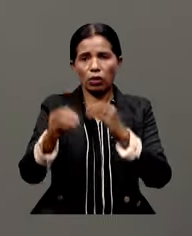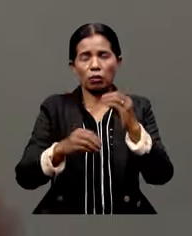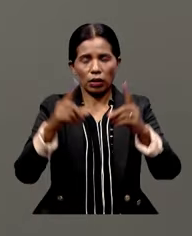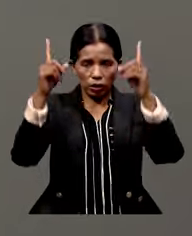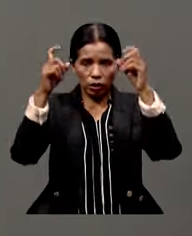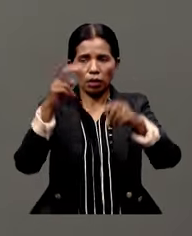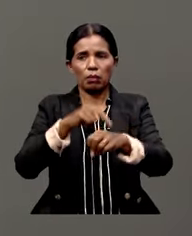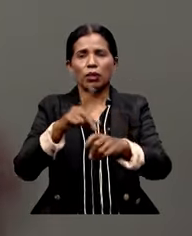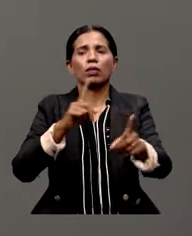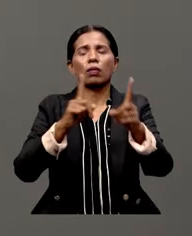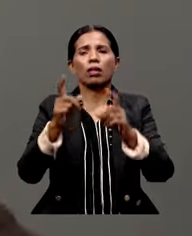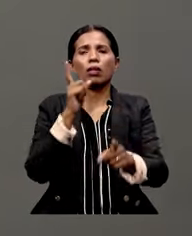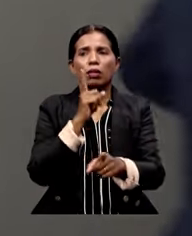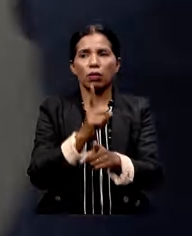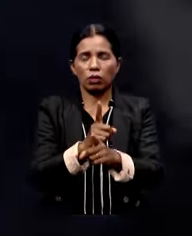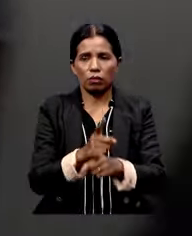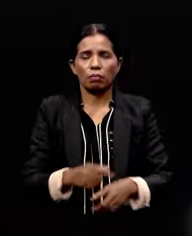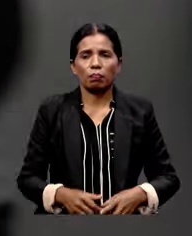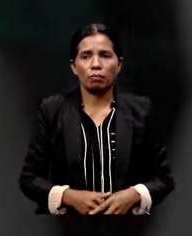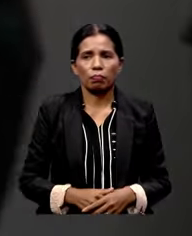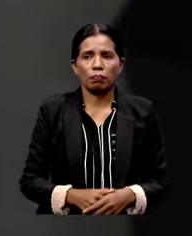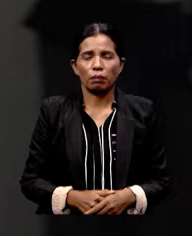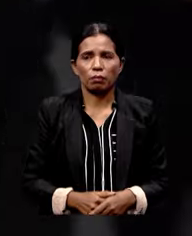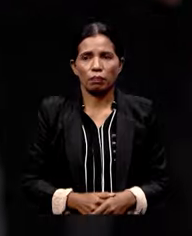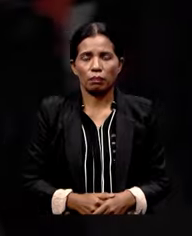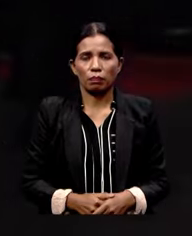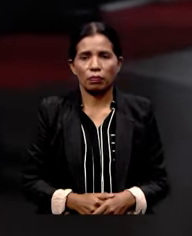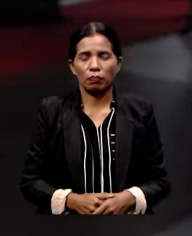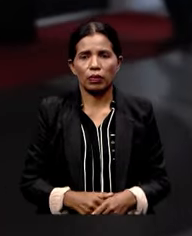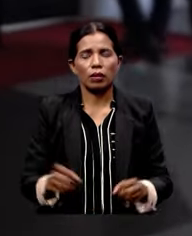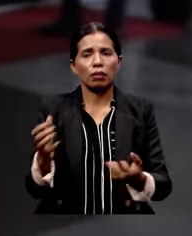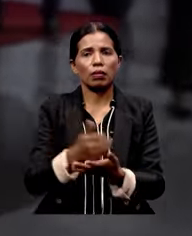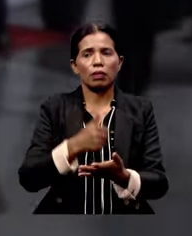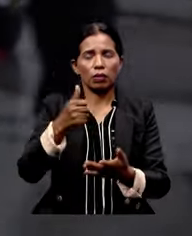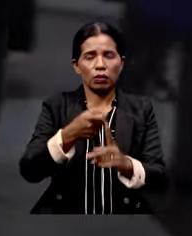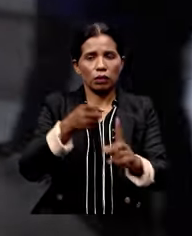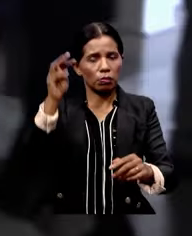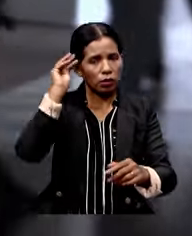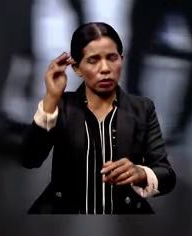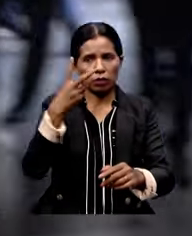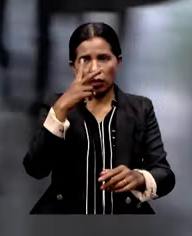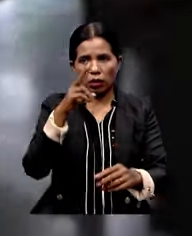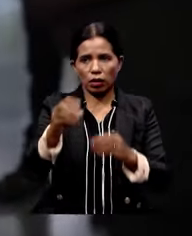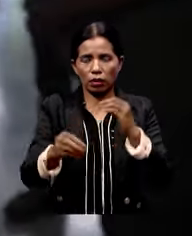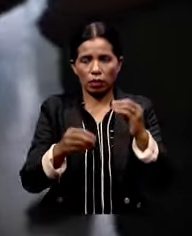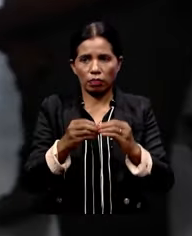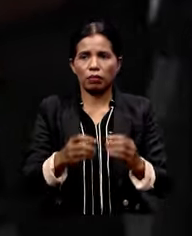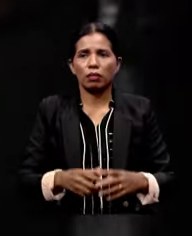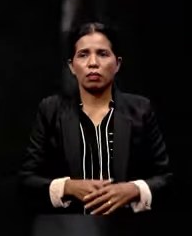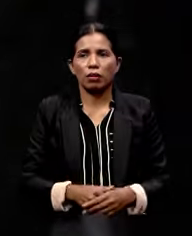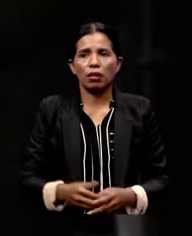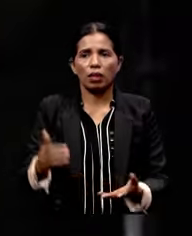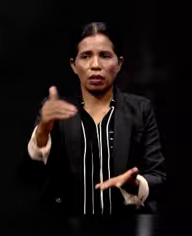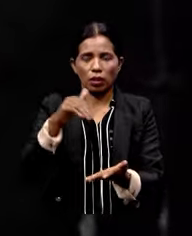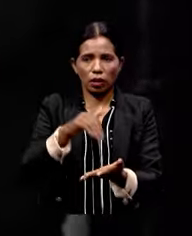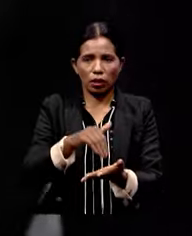halor clarificação, clarificação mo kida ne. Ben resolve kalai, pasira ne be kela pasa no husu ministra sira tu. Resolve problema dari data,